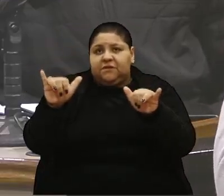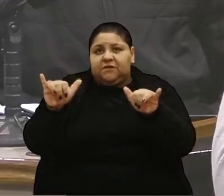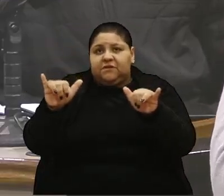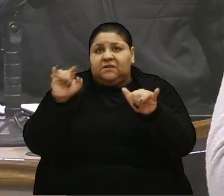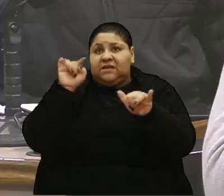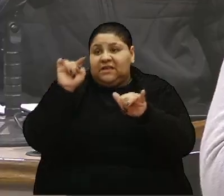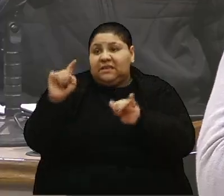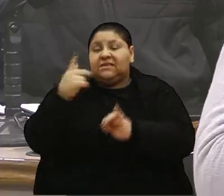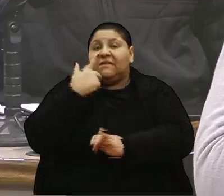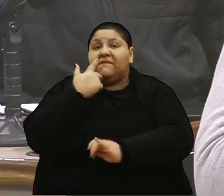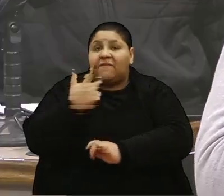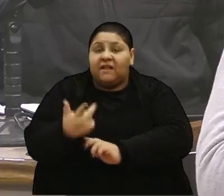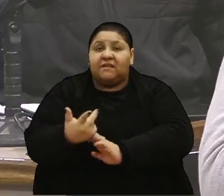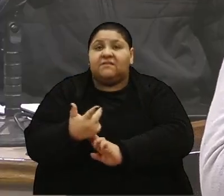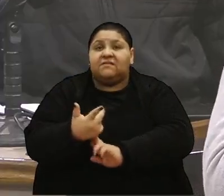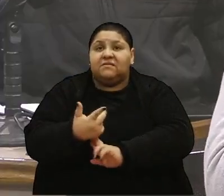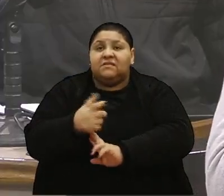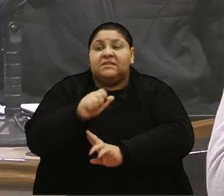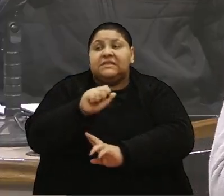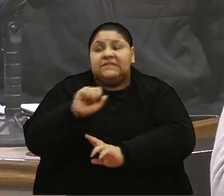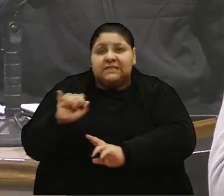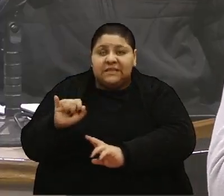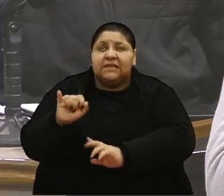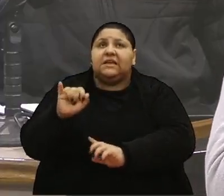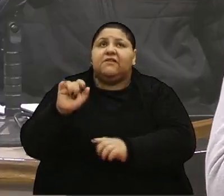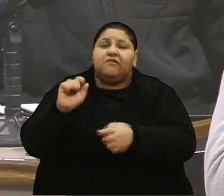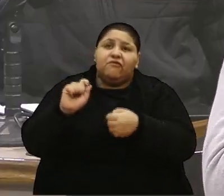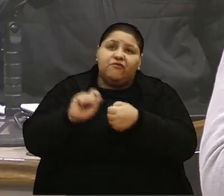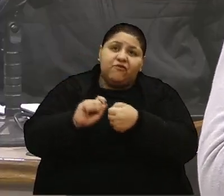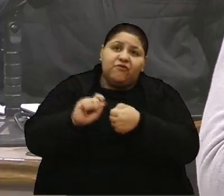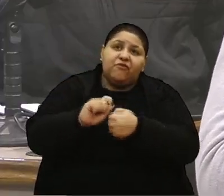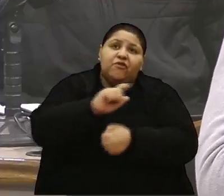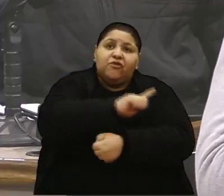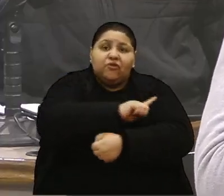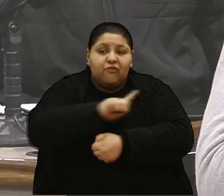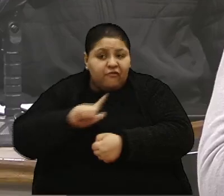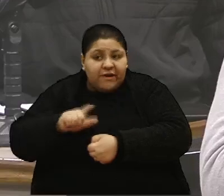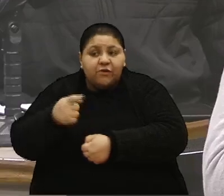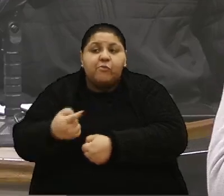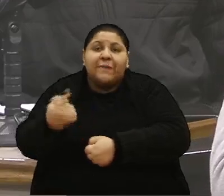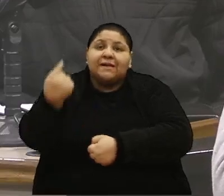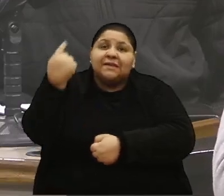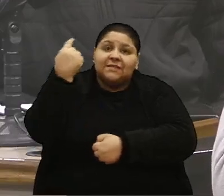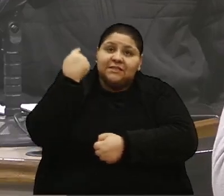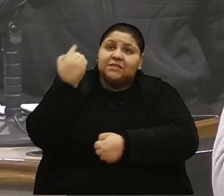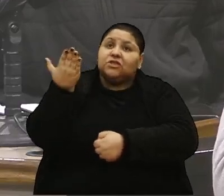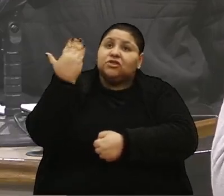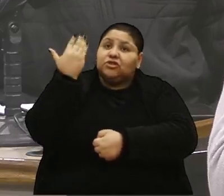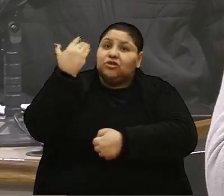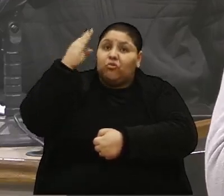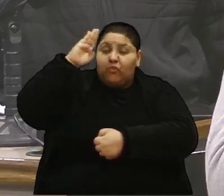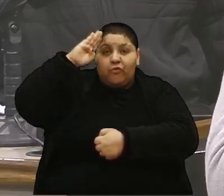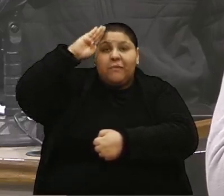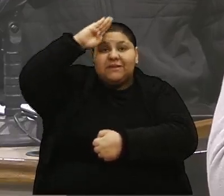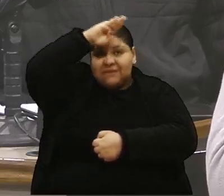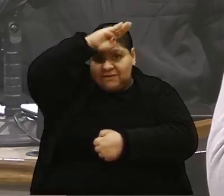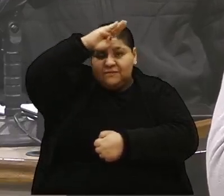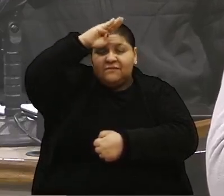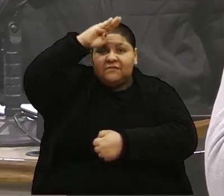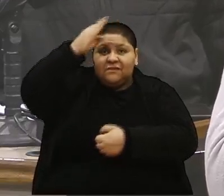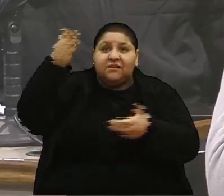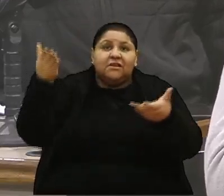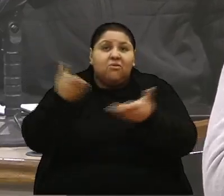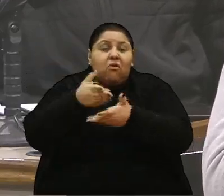Essa fala, se fosse realizada no governo passado, por Jair Messias Bolsonaro, ela